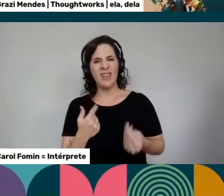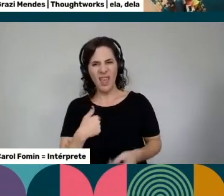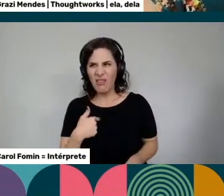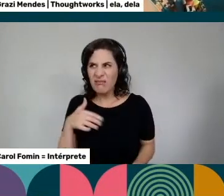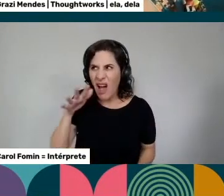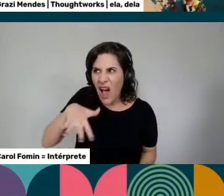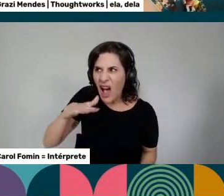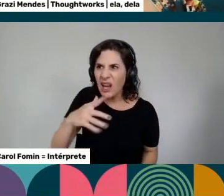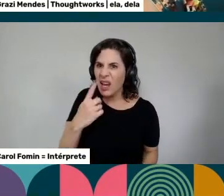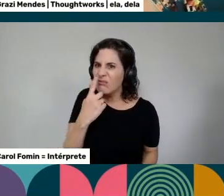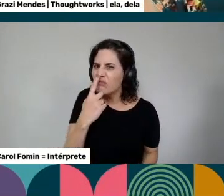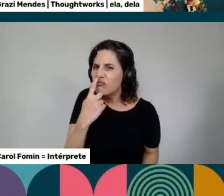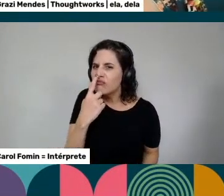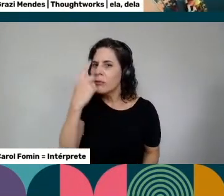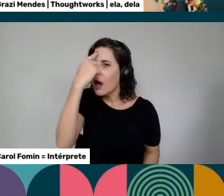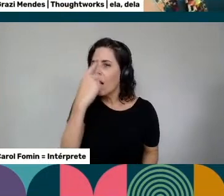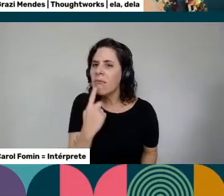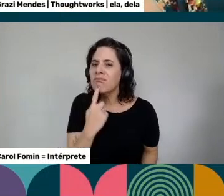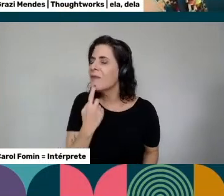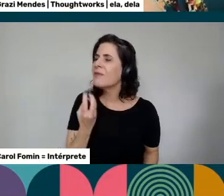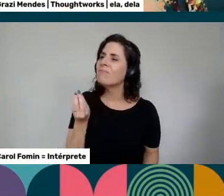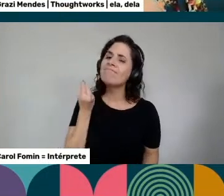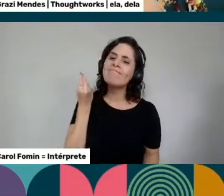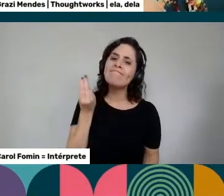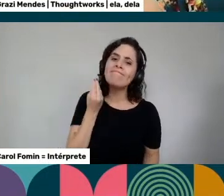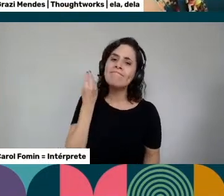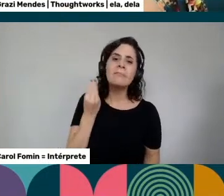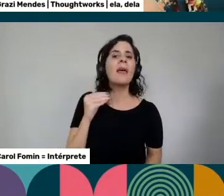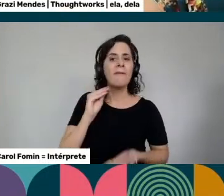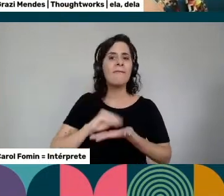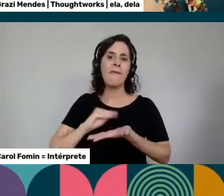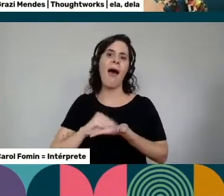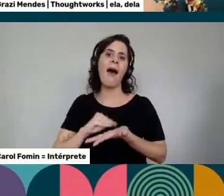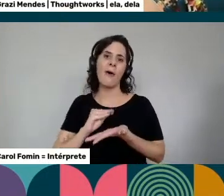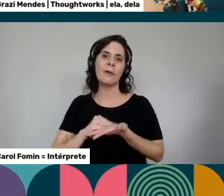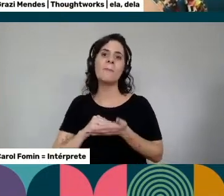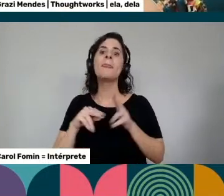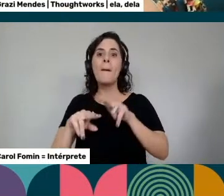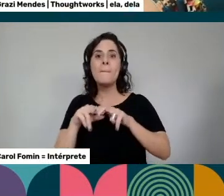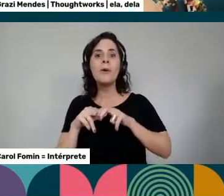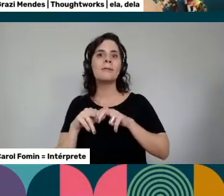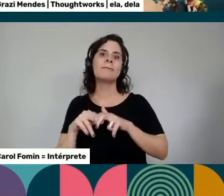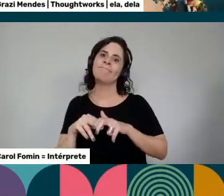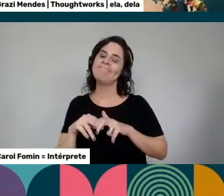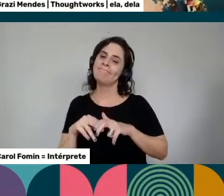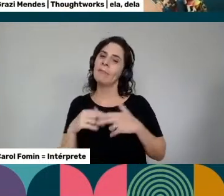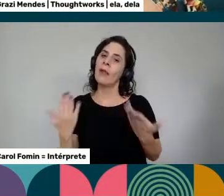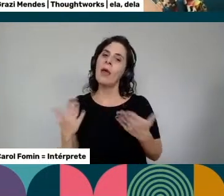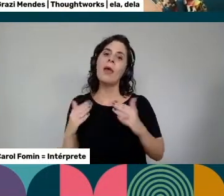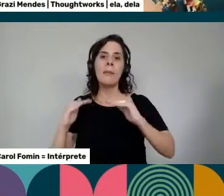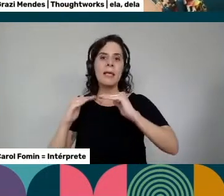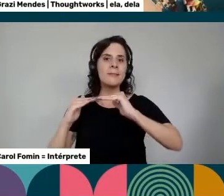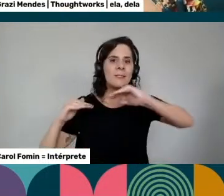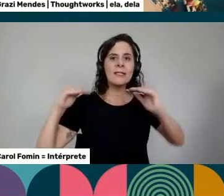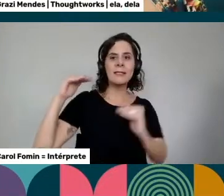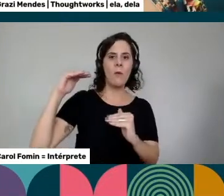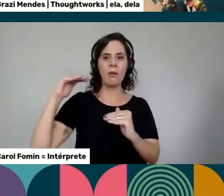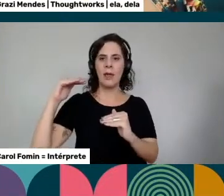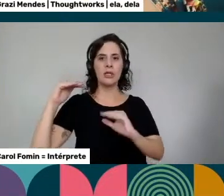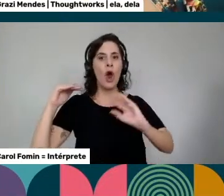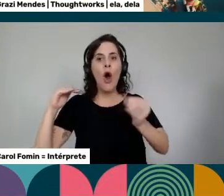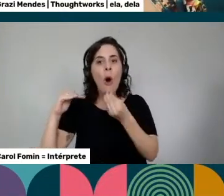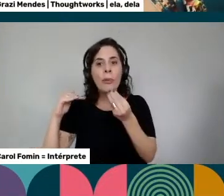área, como enxergar isso como um caminho possível, a gente vê muita desigualdade ainda de oportunidade. Então, as mulheres